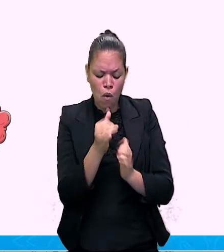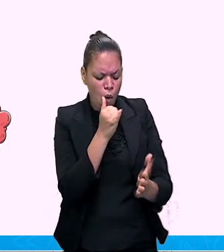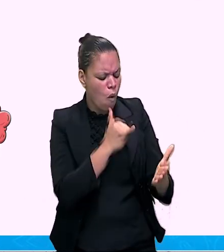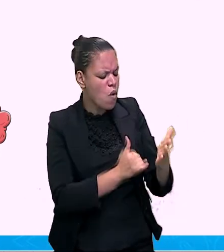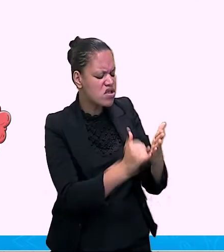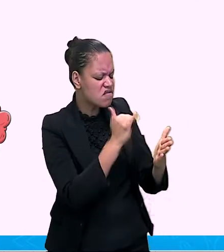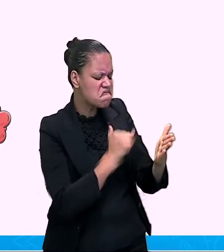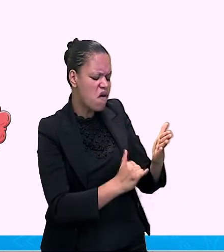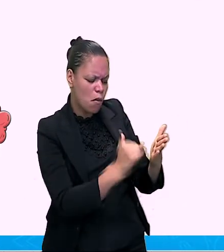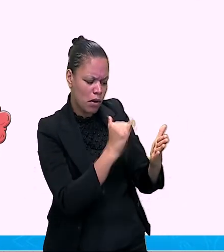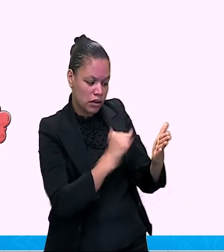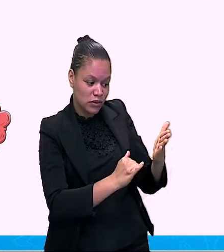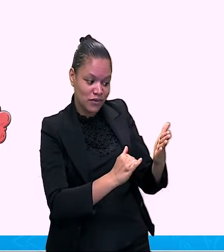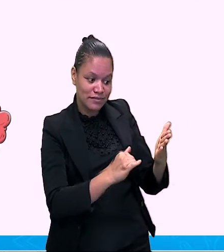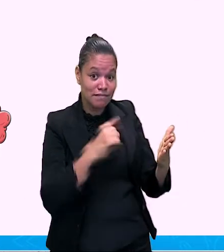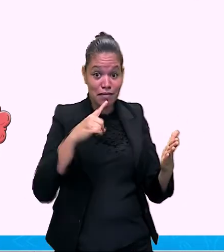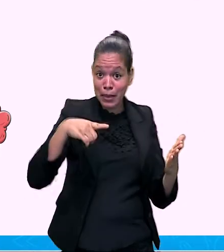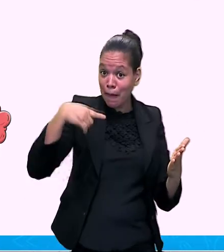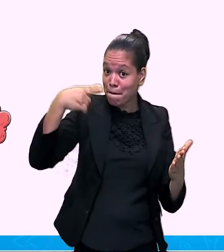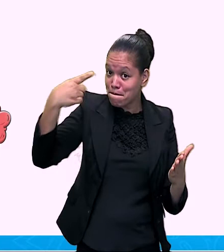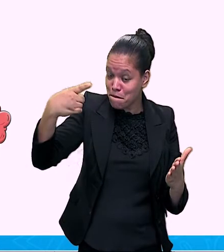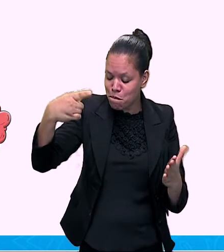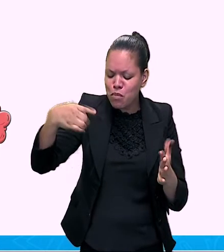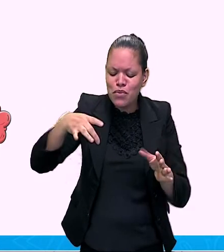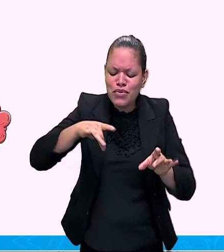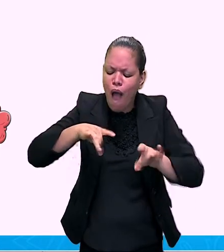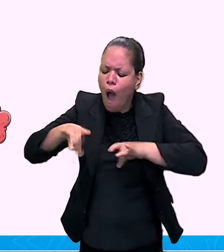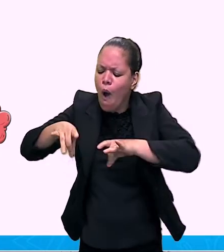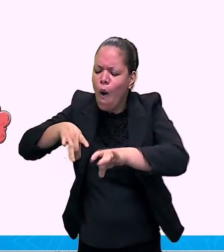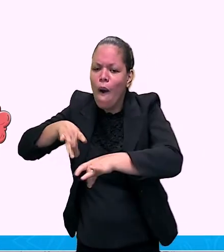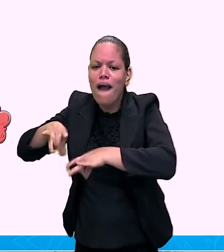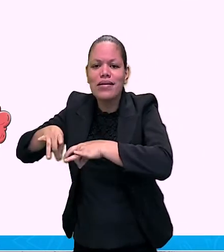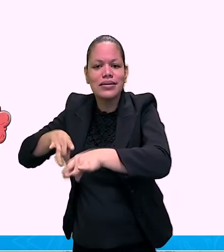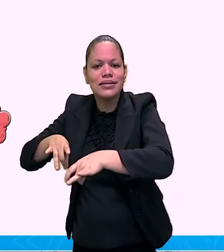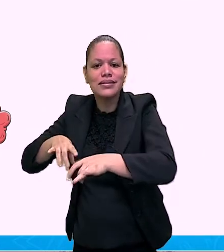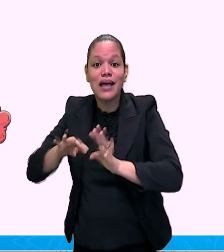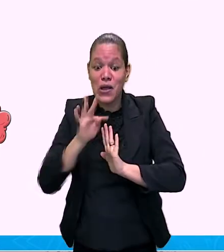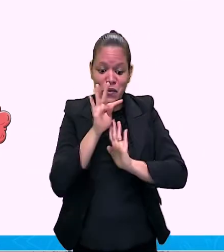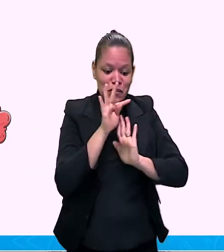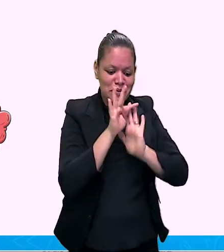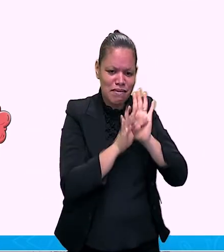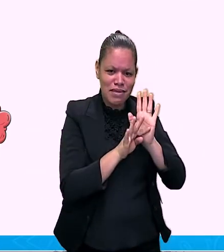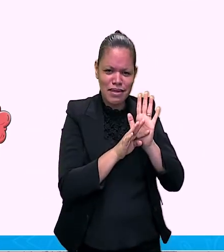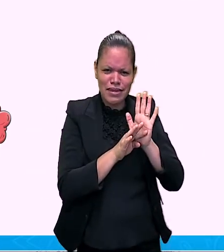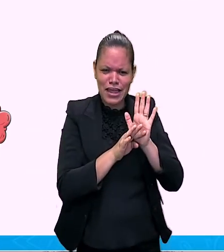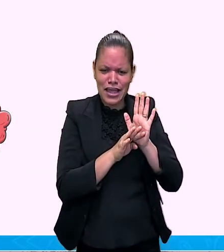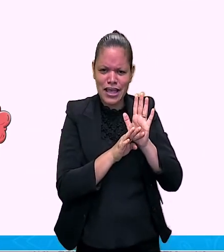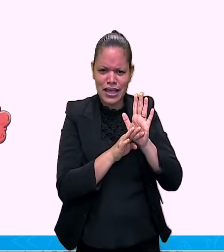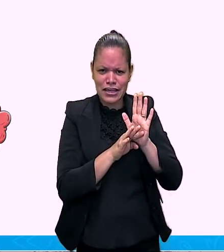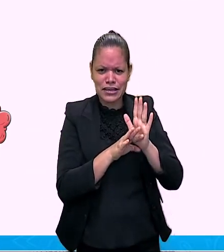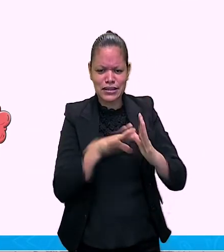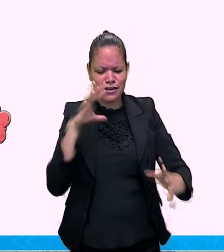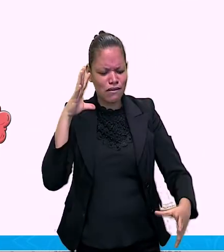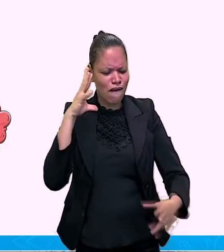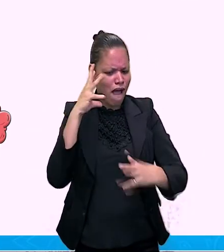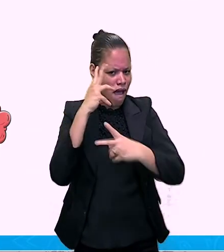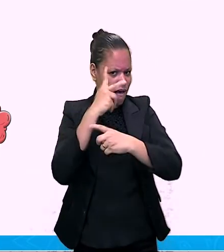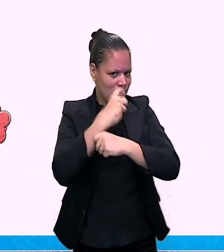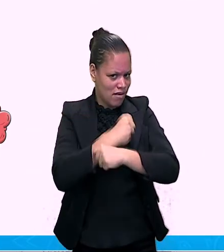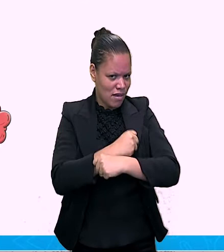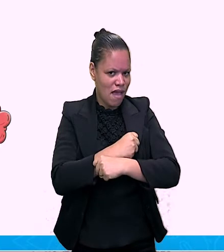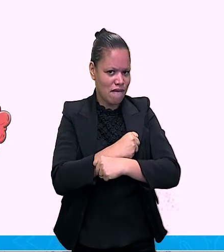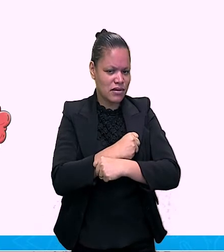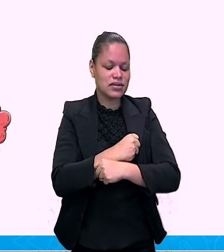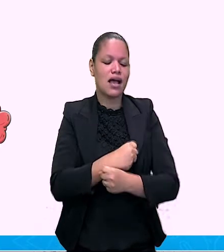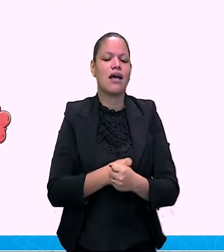E depois organizar o texto e revisá-lo. Sempre que produzir um